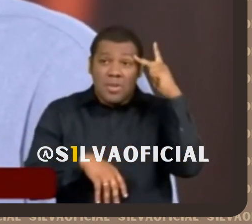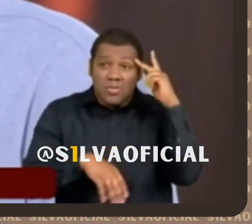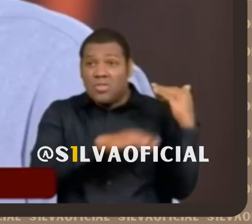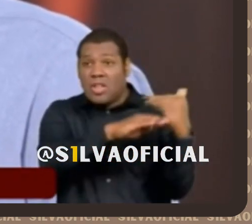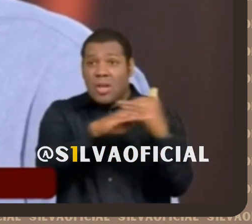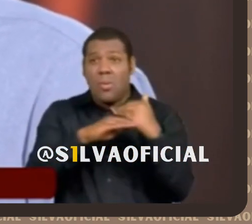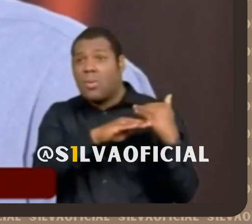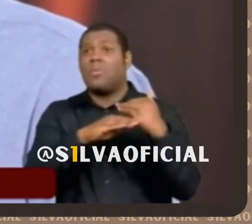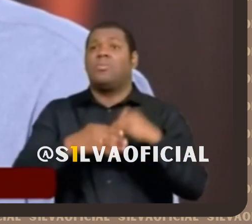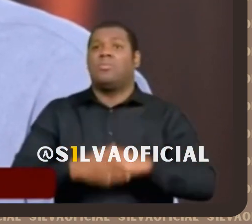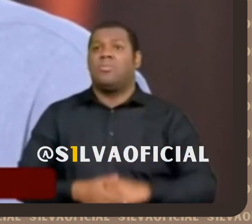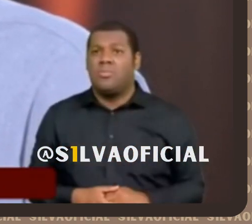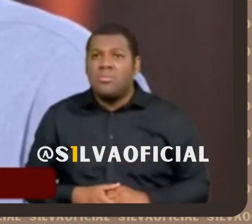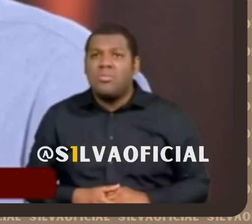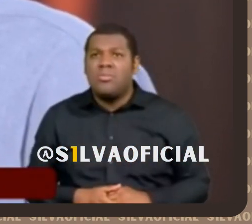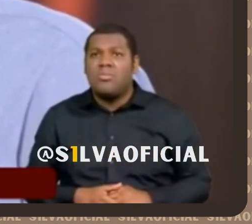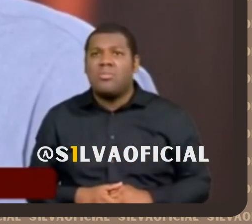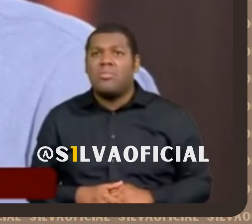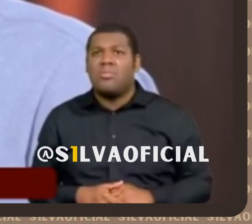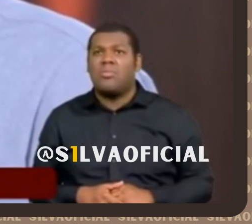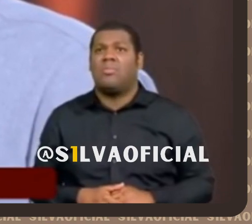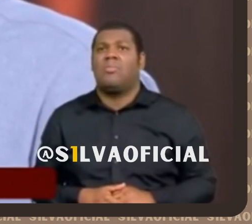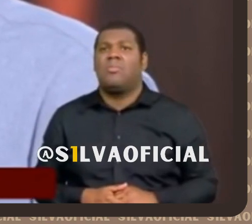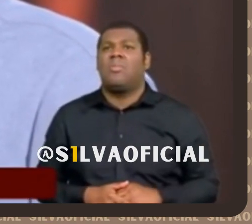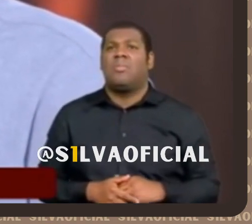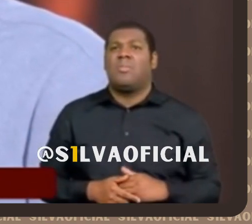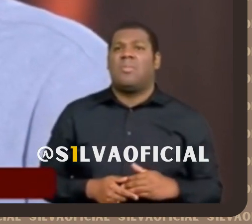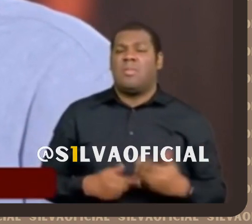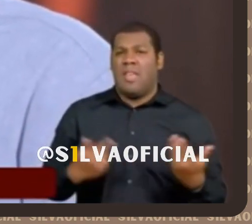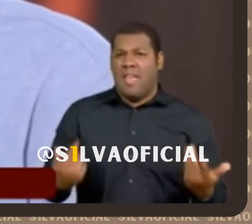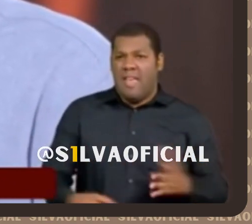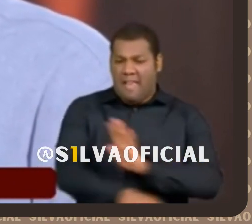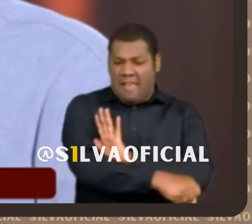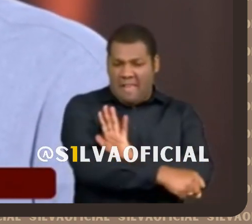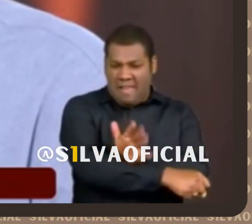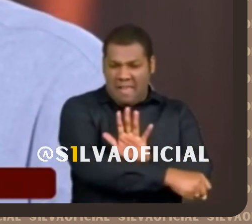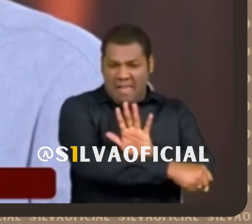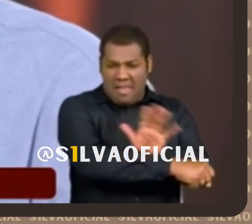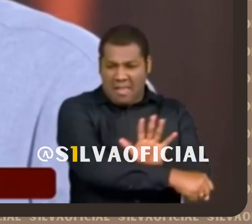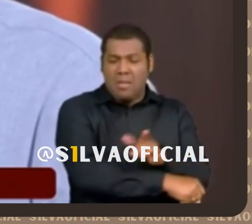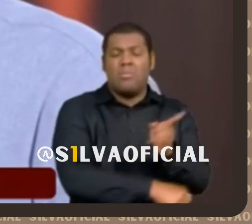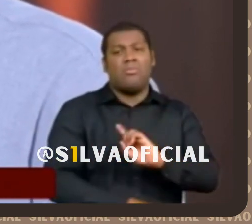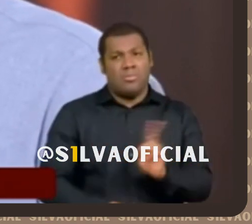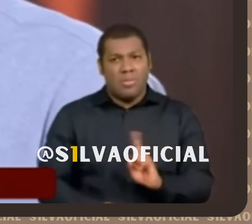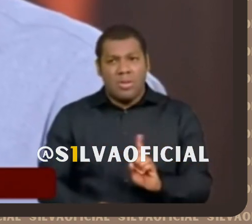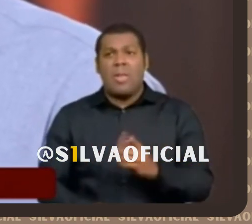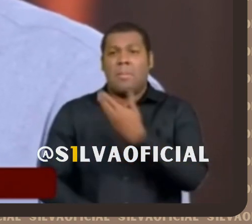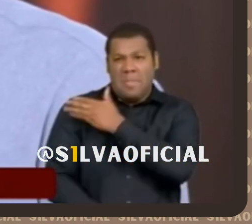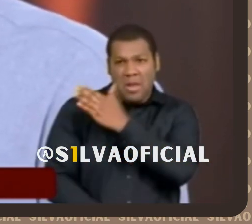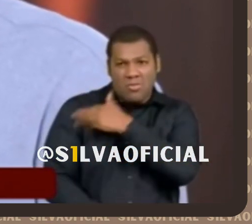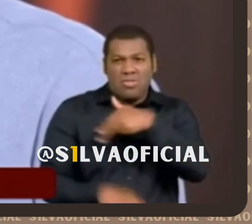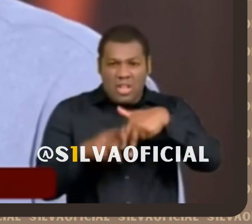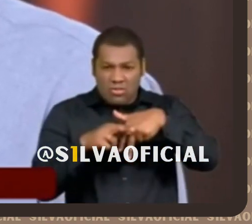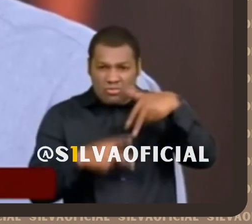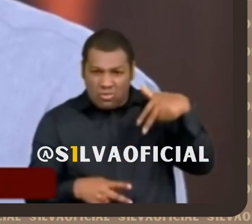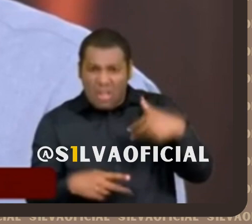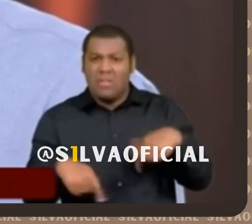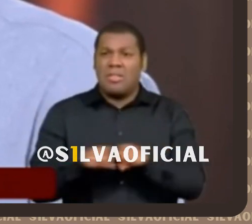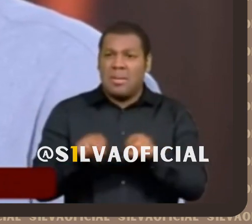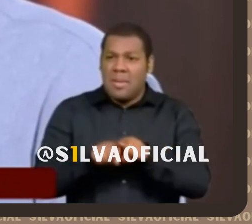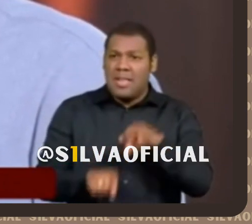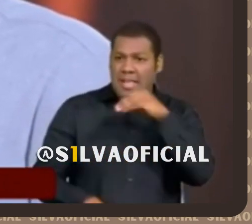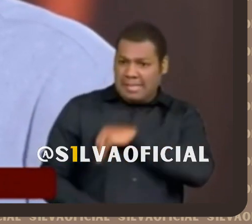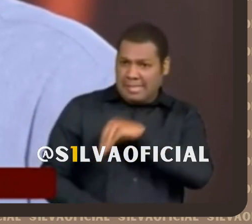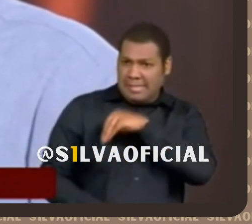é a desigualdade racial. É desigualdade de gênero, é desigualdade de salário, é desigualdade de estudo,